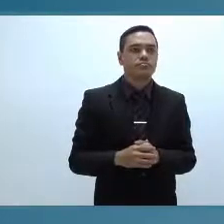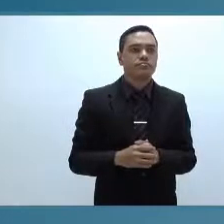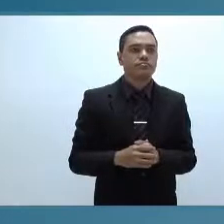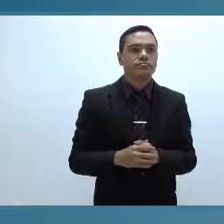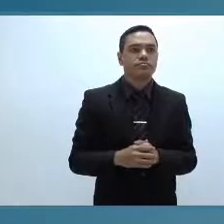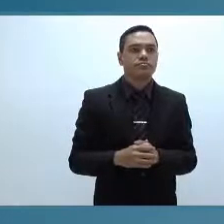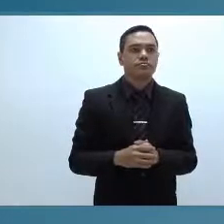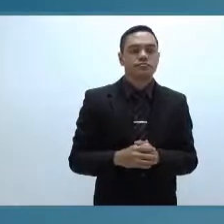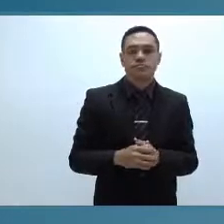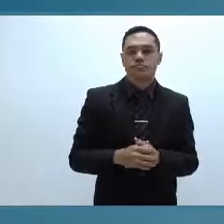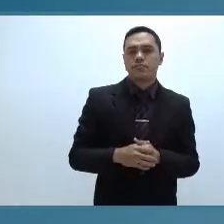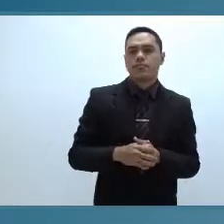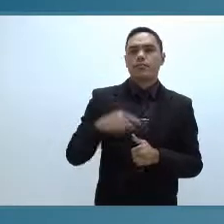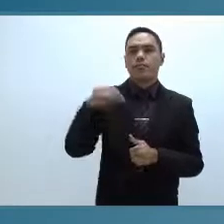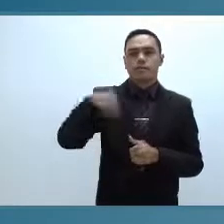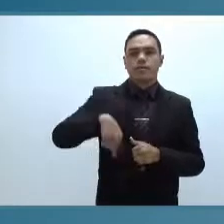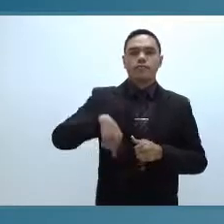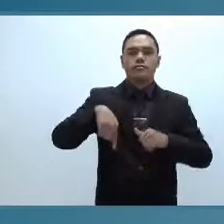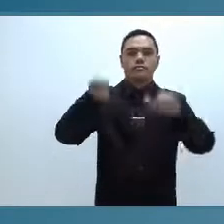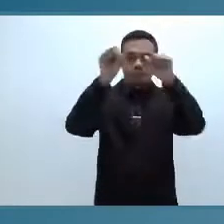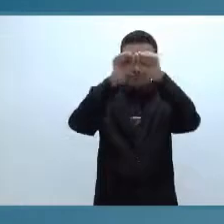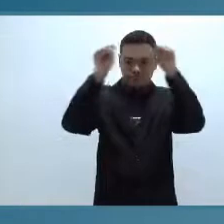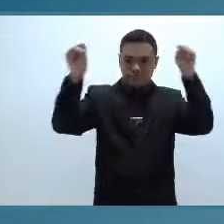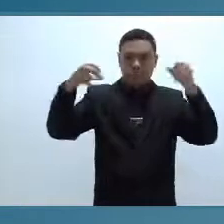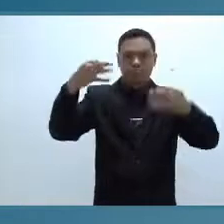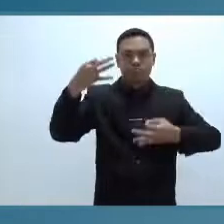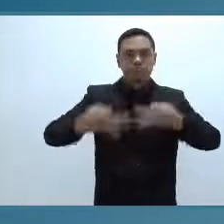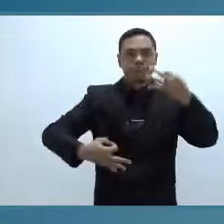na sessão de